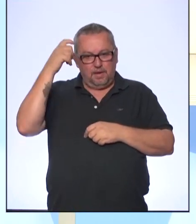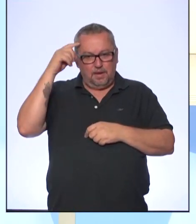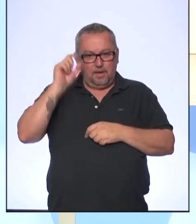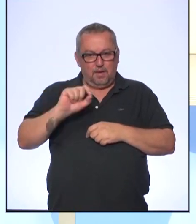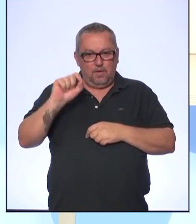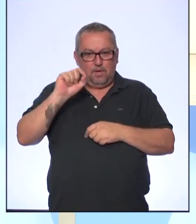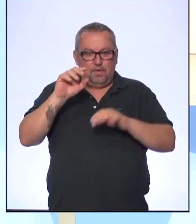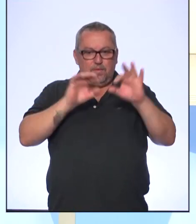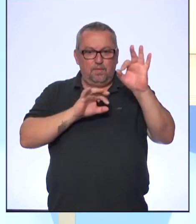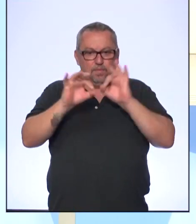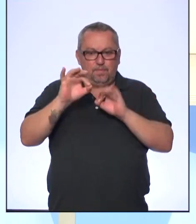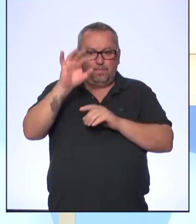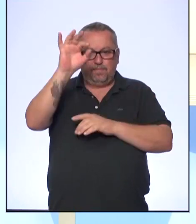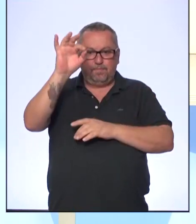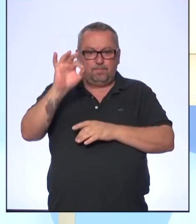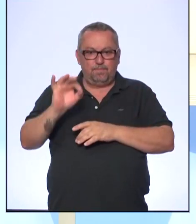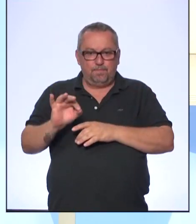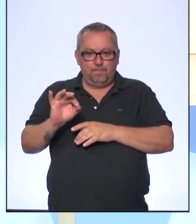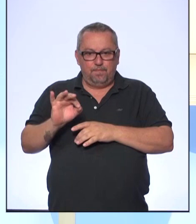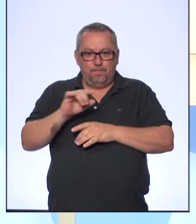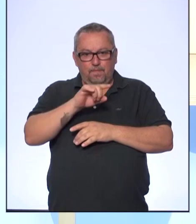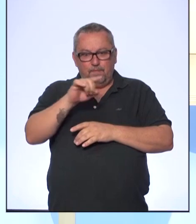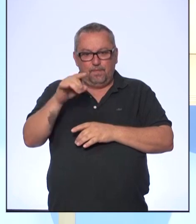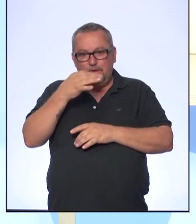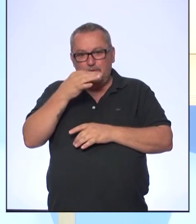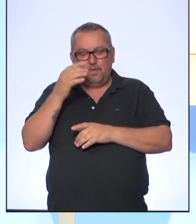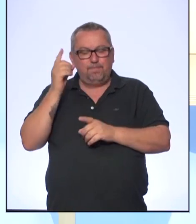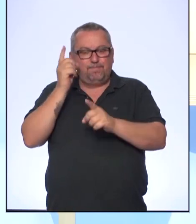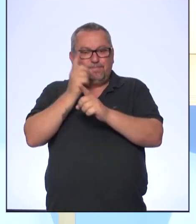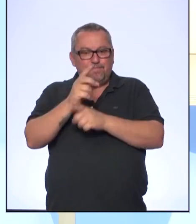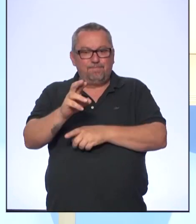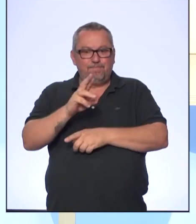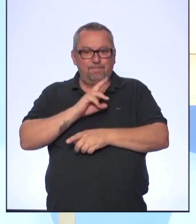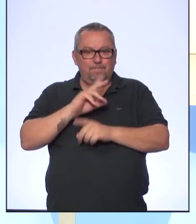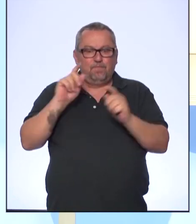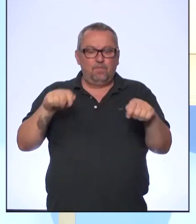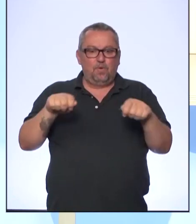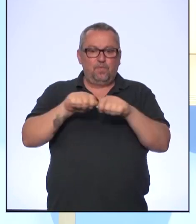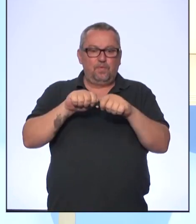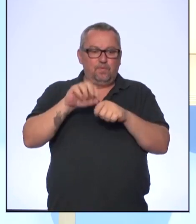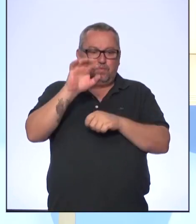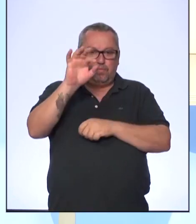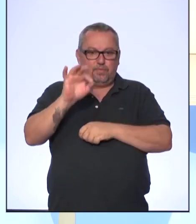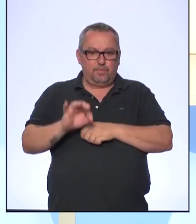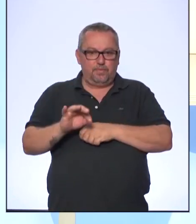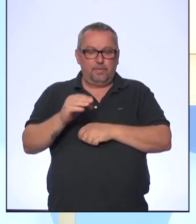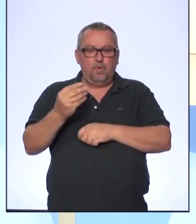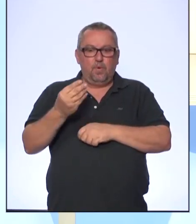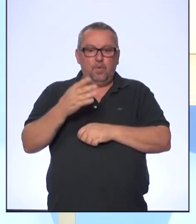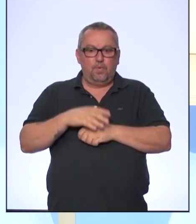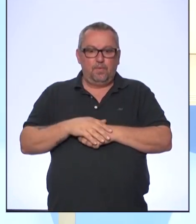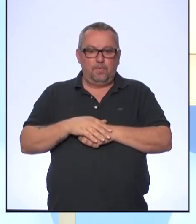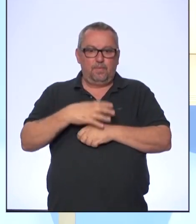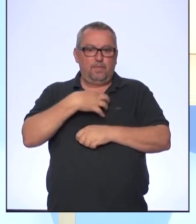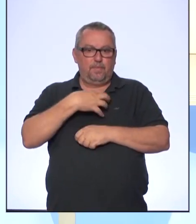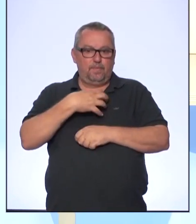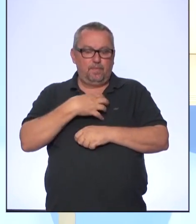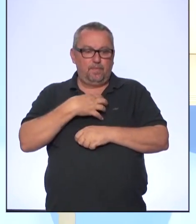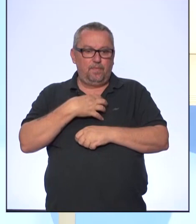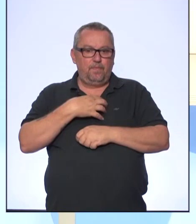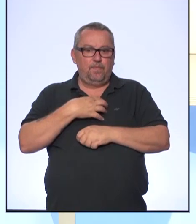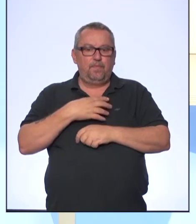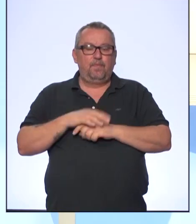era montar a porcentagem, né, para vocês acharem a resposta. Então, eu posso fazer a porcentagem da seguinte forma, com uma forma de